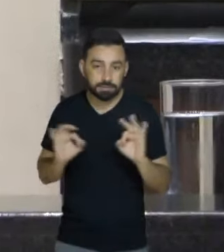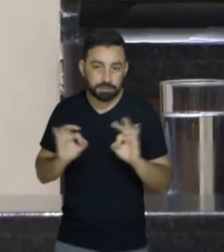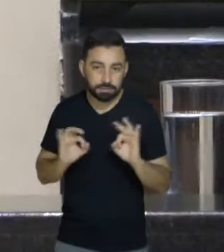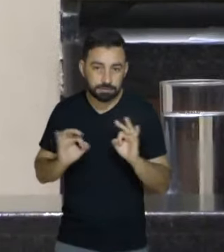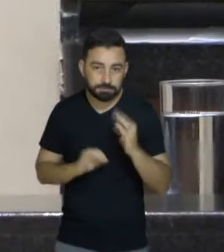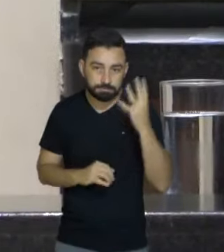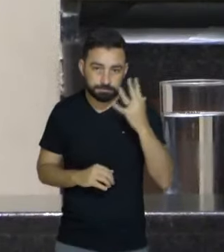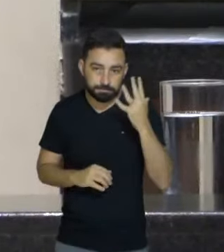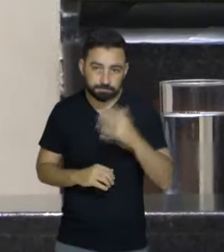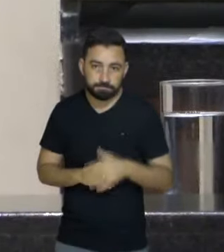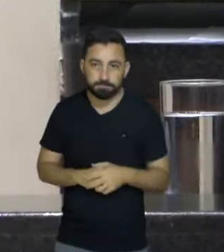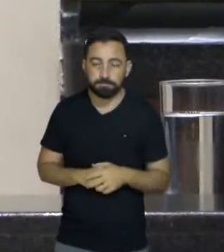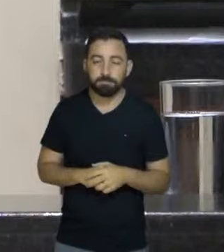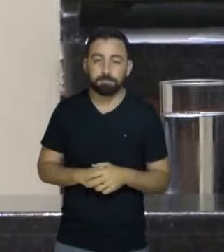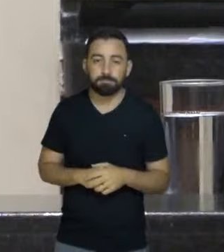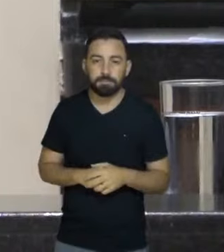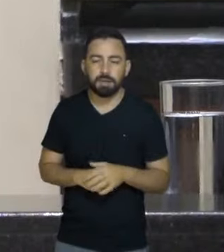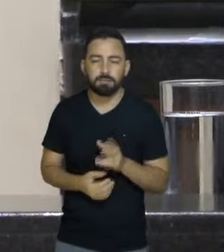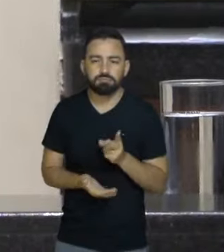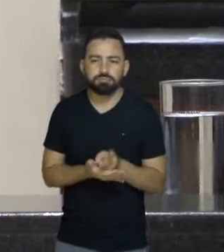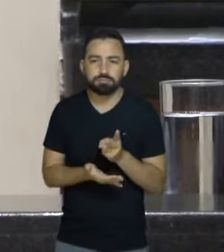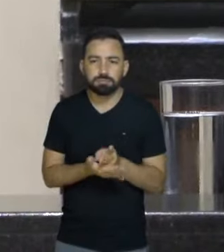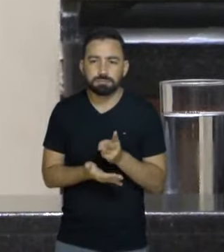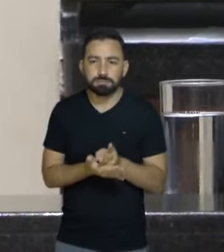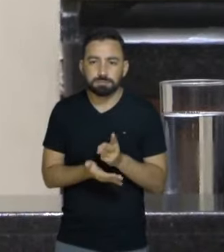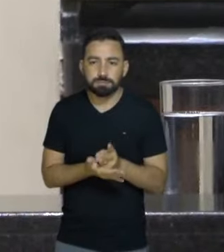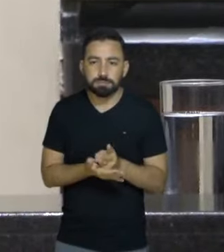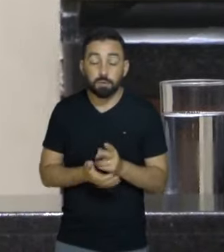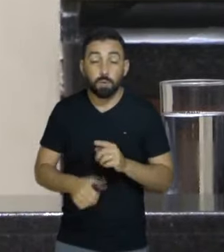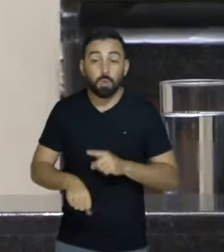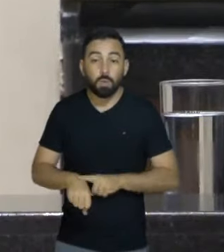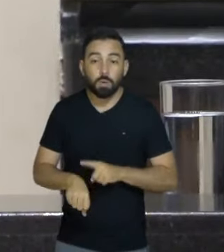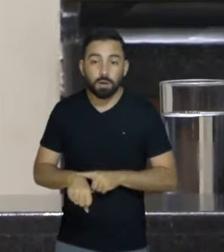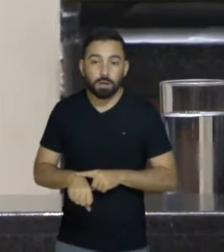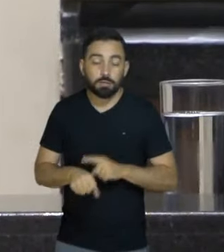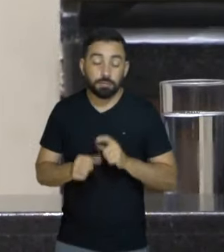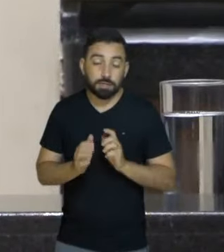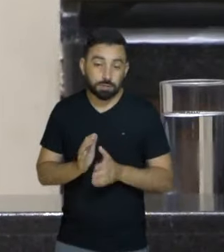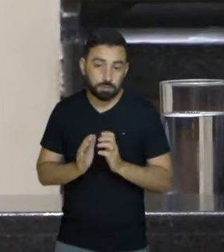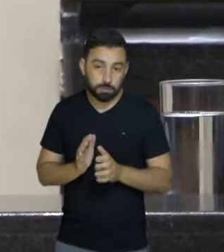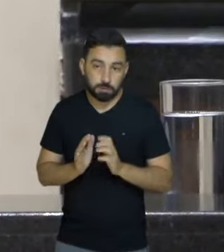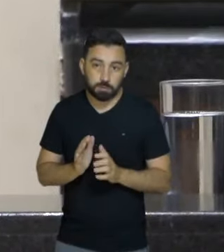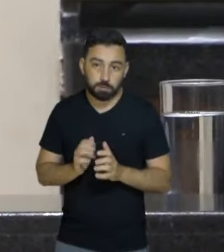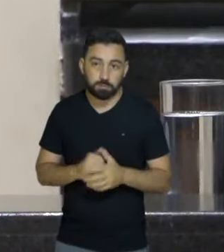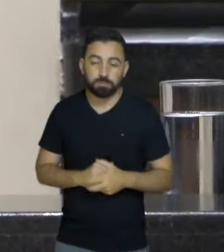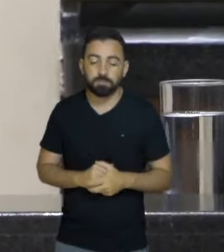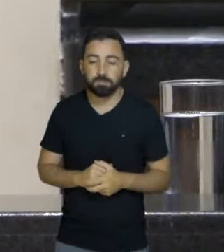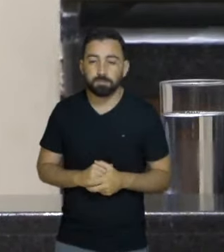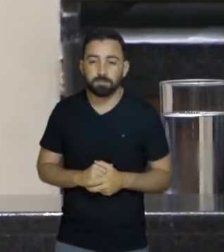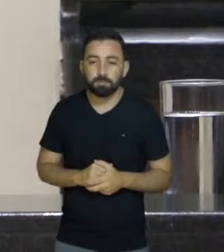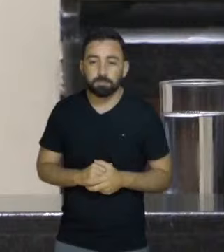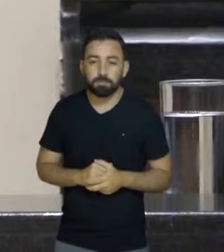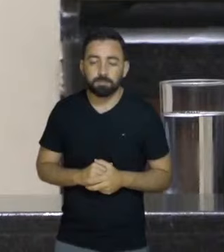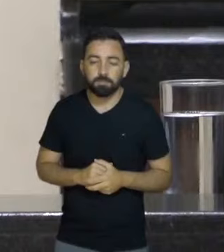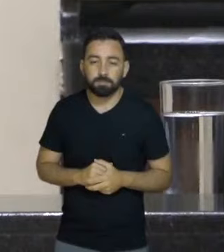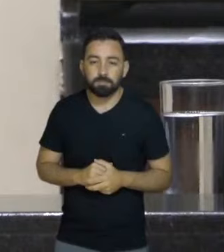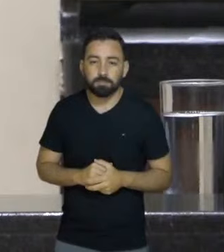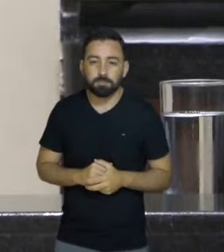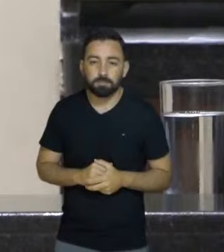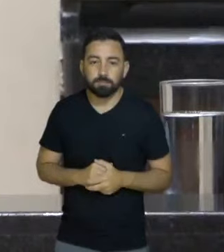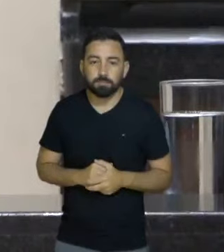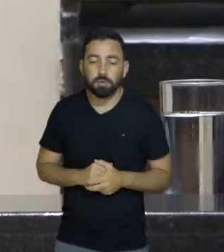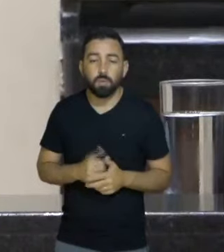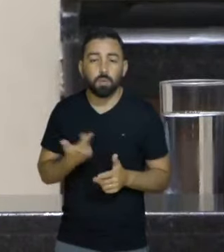manifestar. Dando continuidade, ainda no horário destinado aos partidos políticos, o próximo